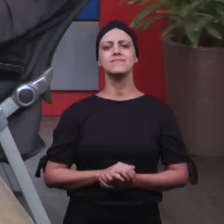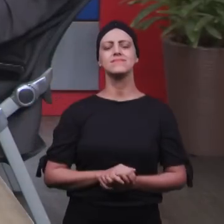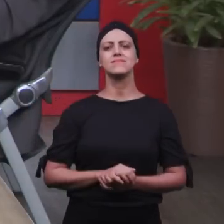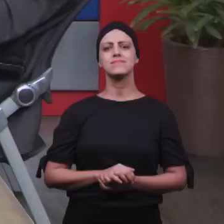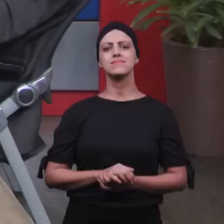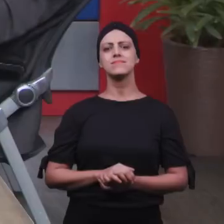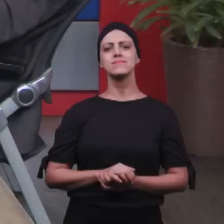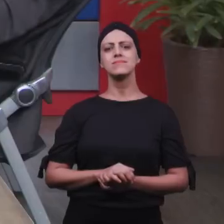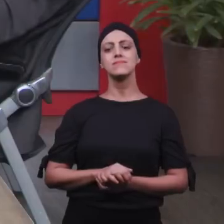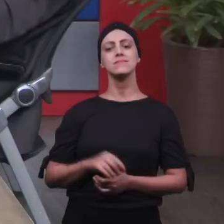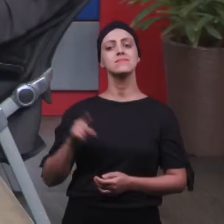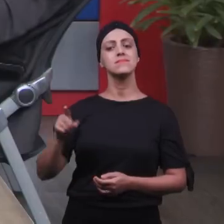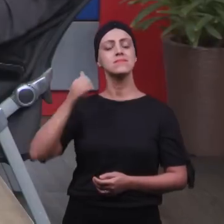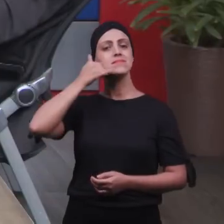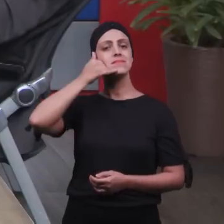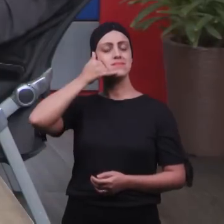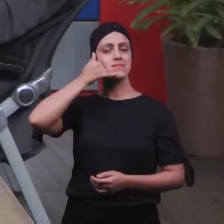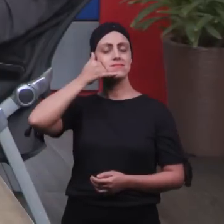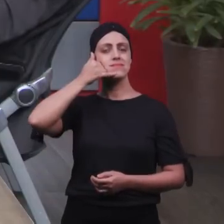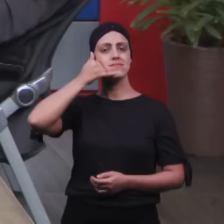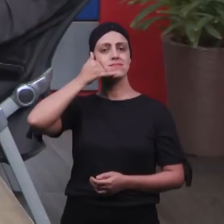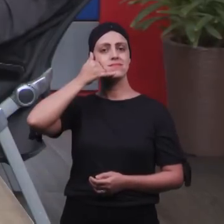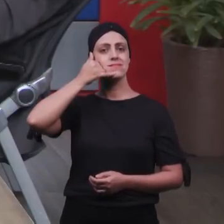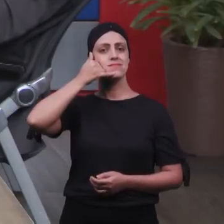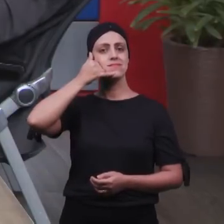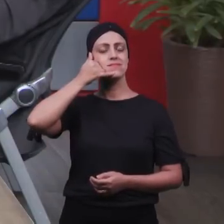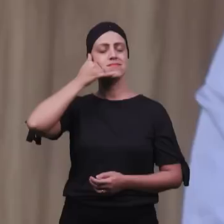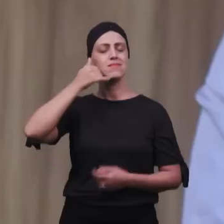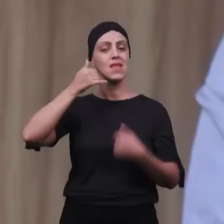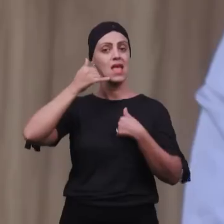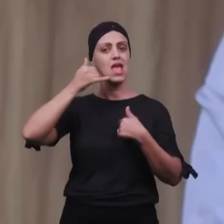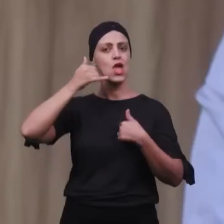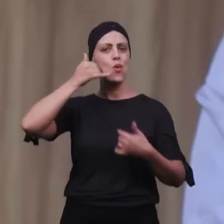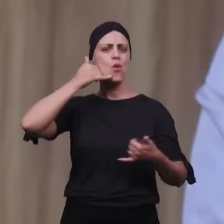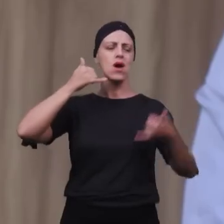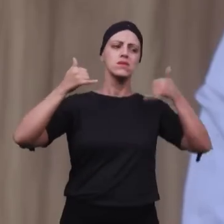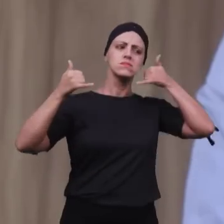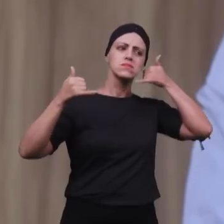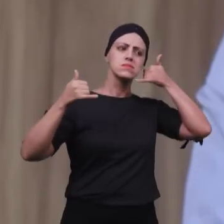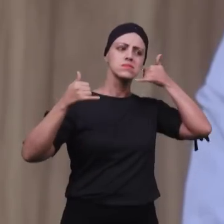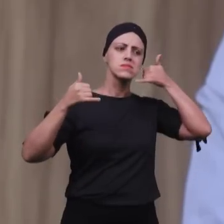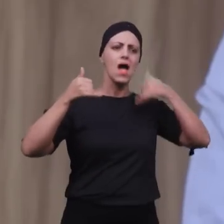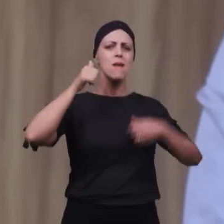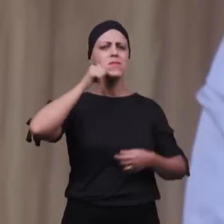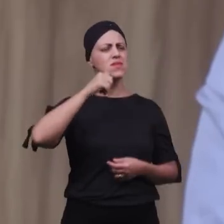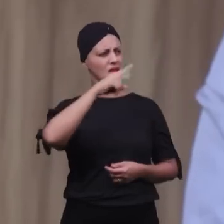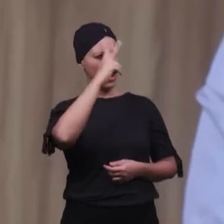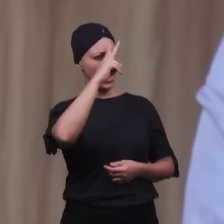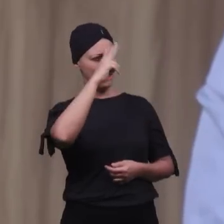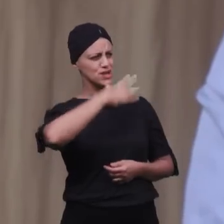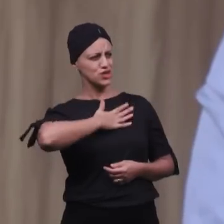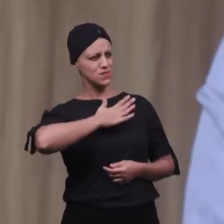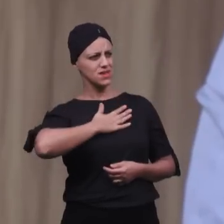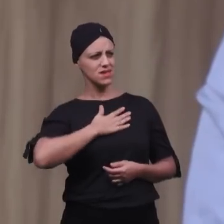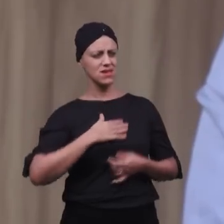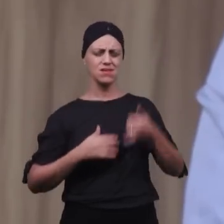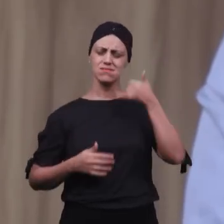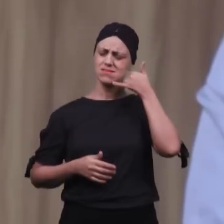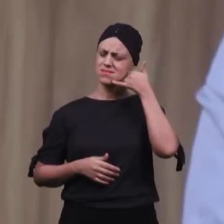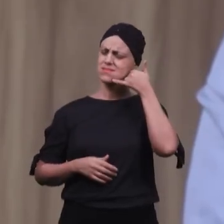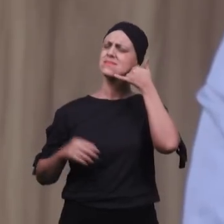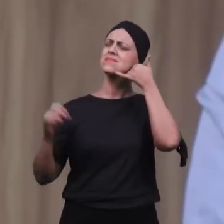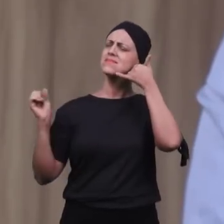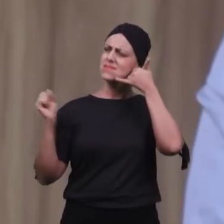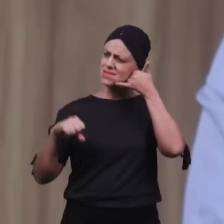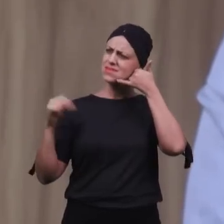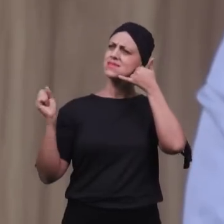na ligação, eu estava lá, eu que atendi. Glória a Jesus. Perguntou: você está lembrado de mim? Disse assim: sim, você é